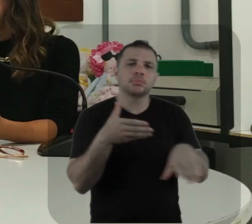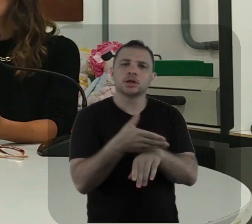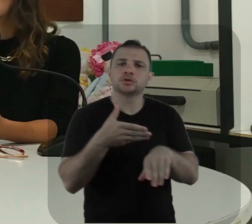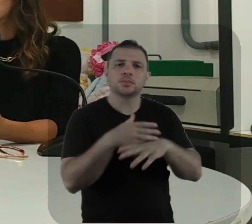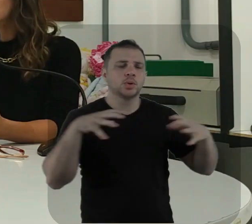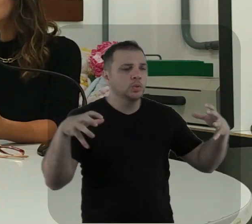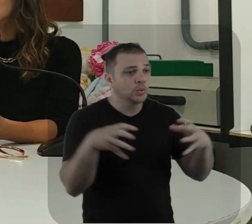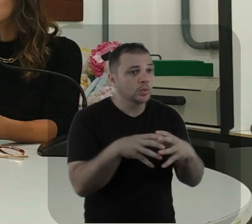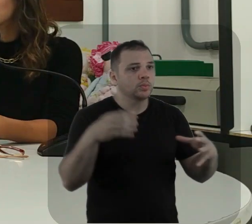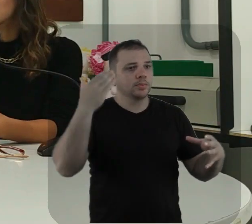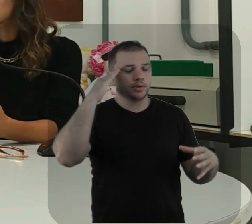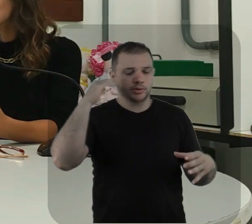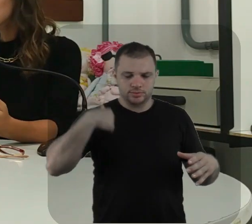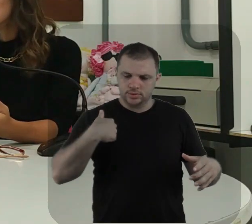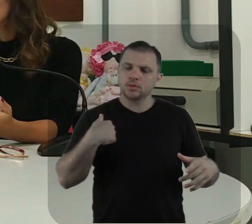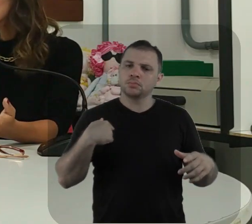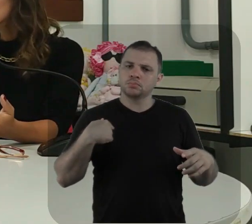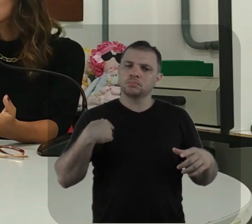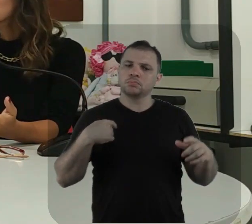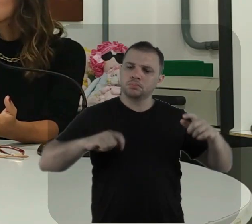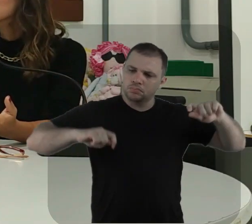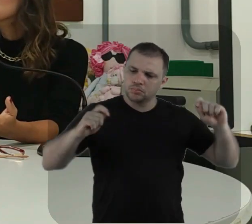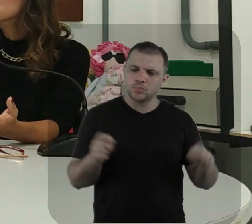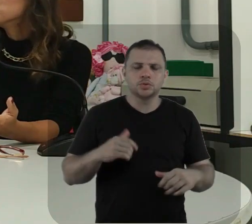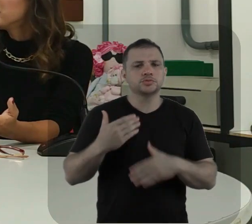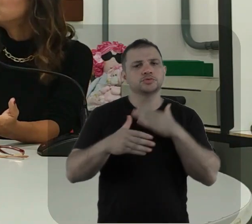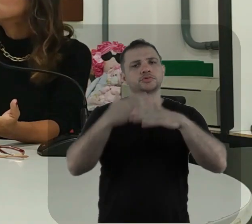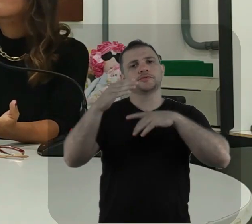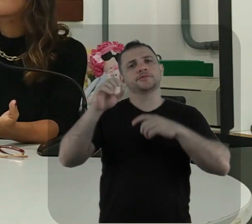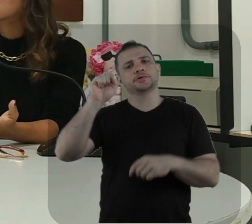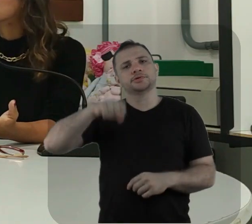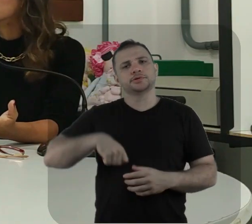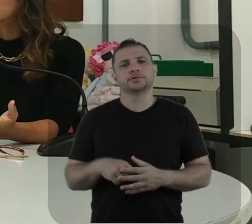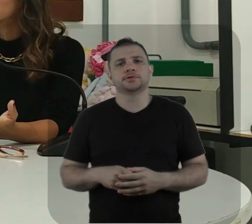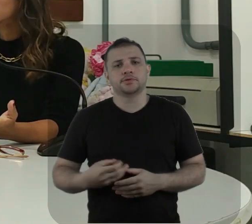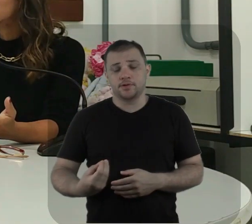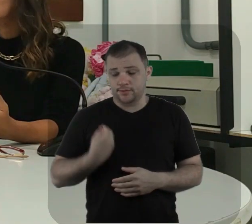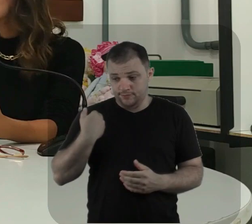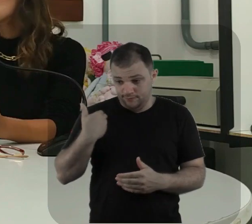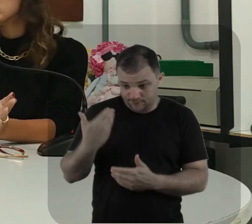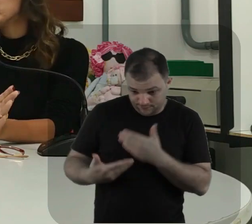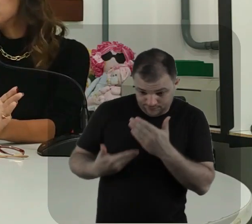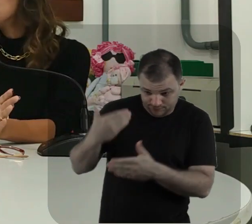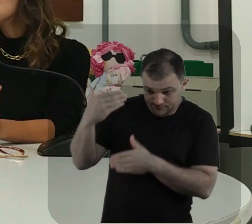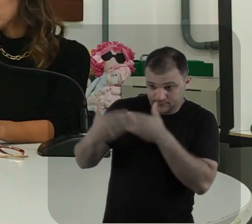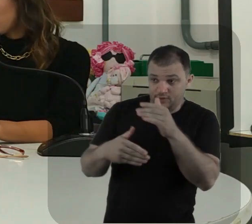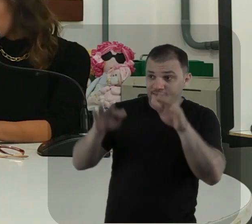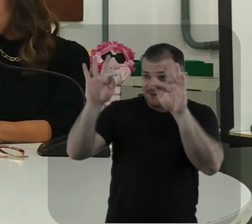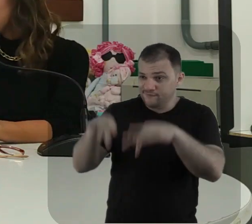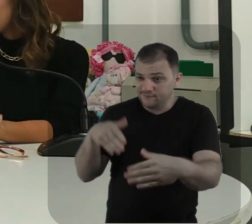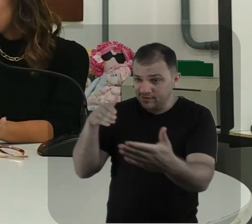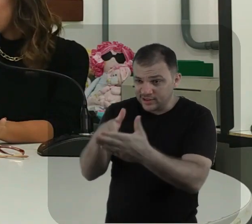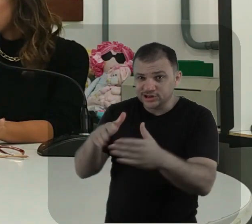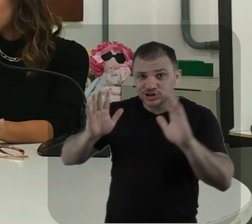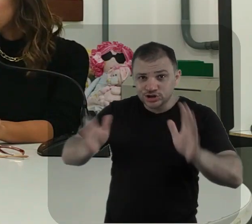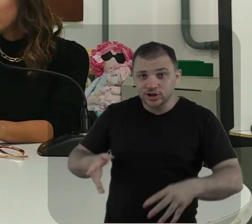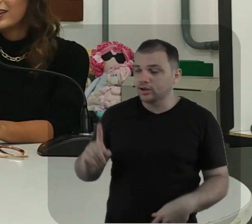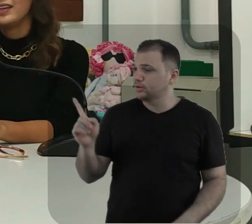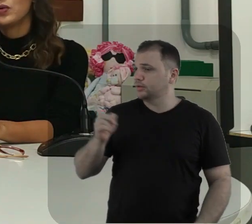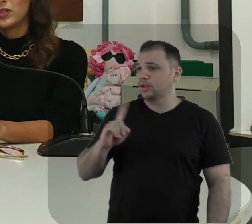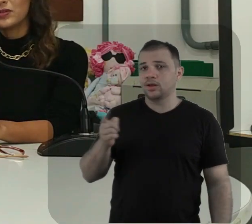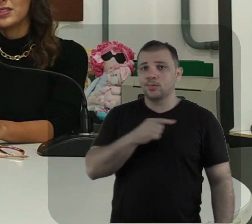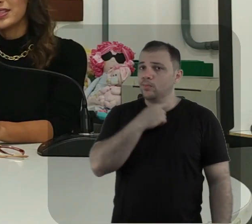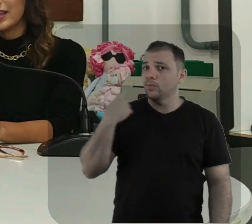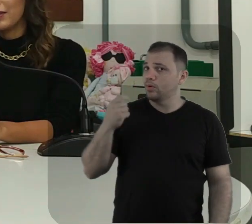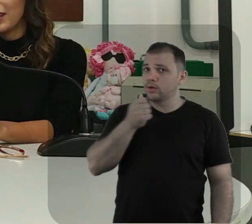as ideias, sim, né? De entender que sim, que ele continua num período de desenvolvimento. O ciclo da vida ele só acaba quando a vida acaba,